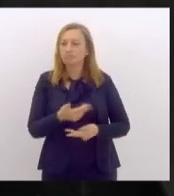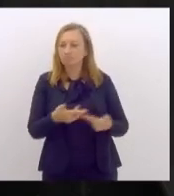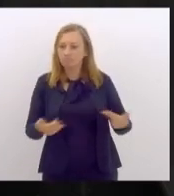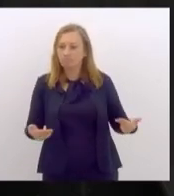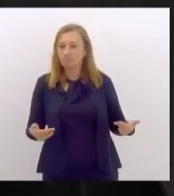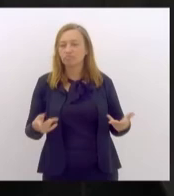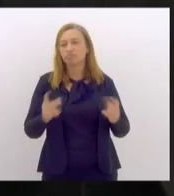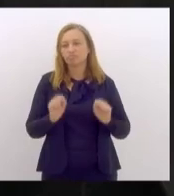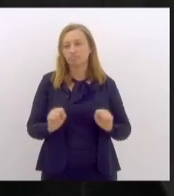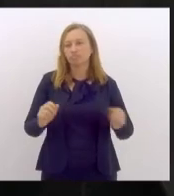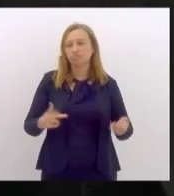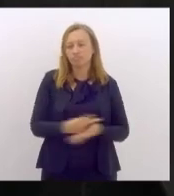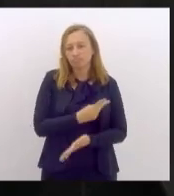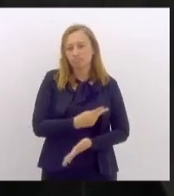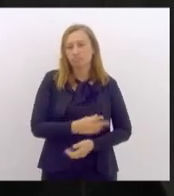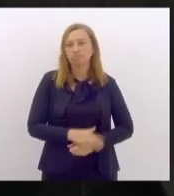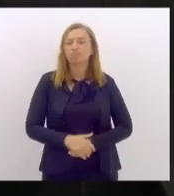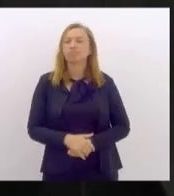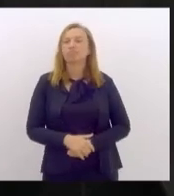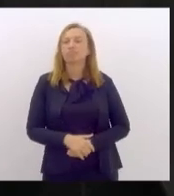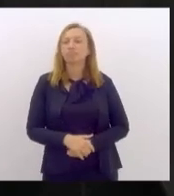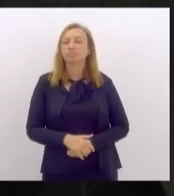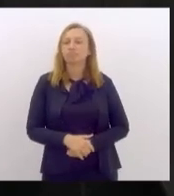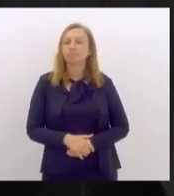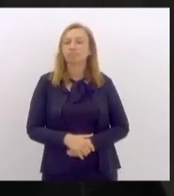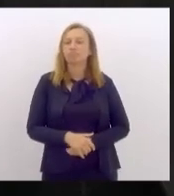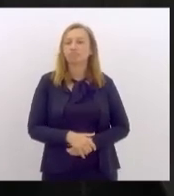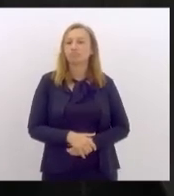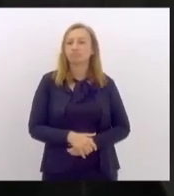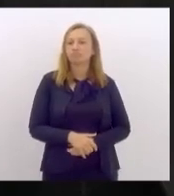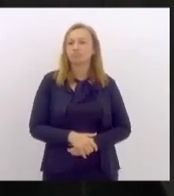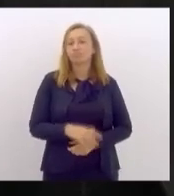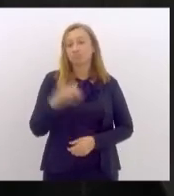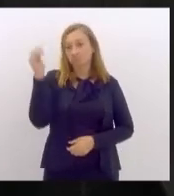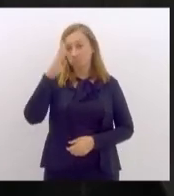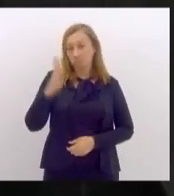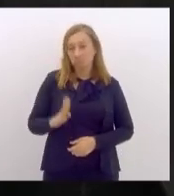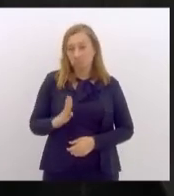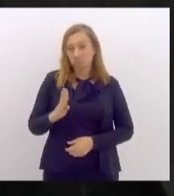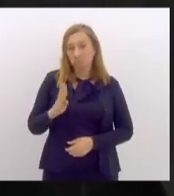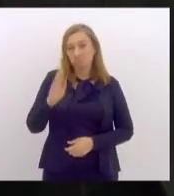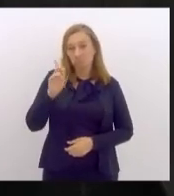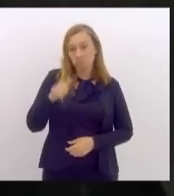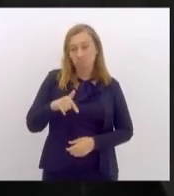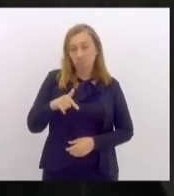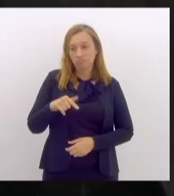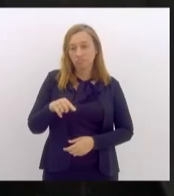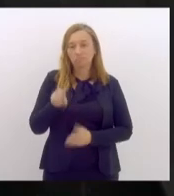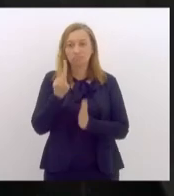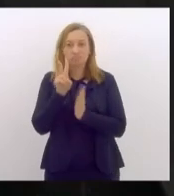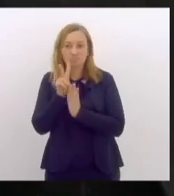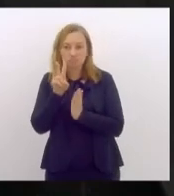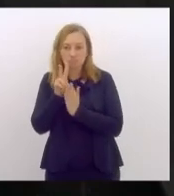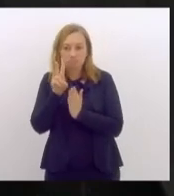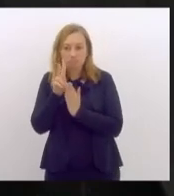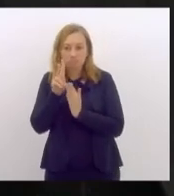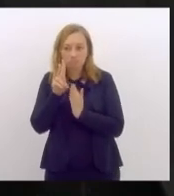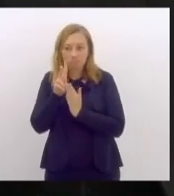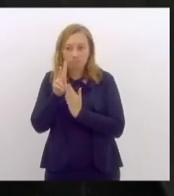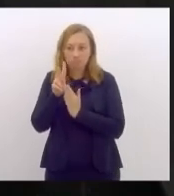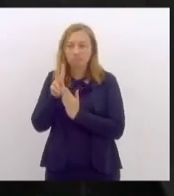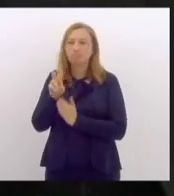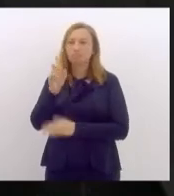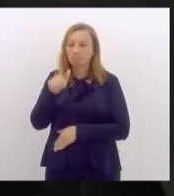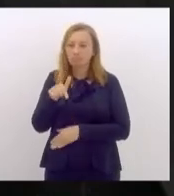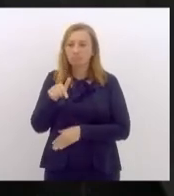coisa está em jogo reafirmar um Brasil que é indígena que é negro que